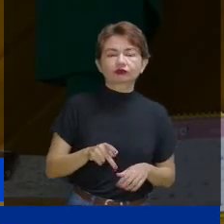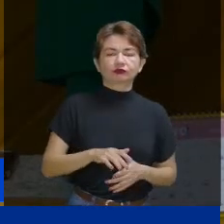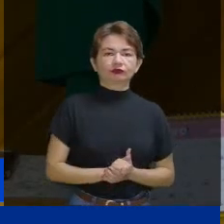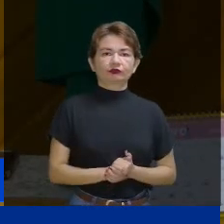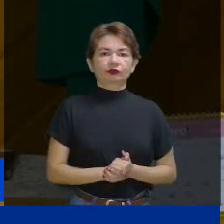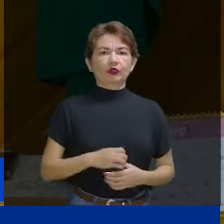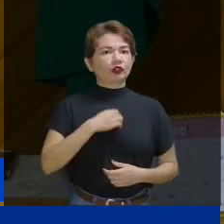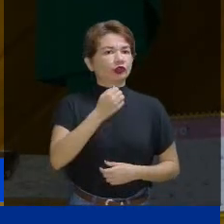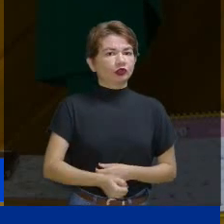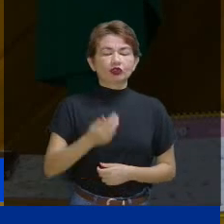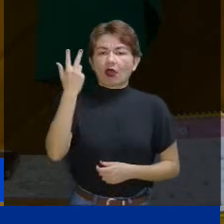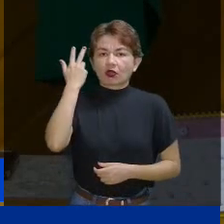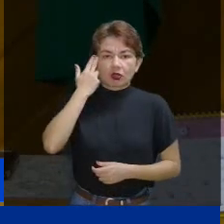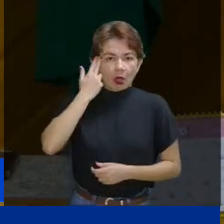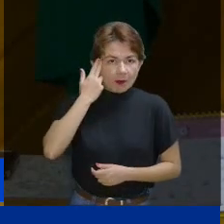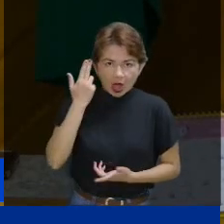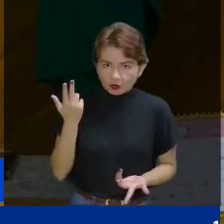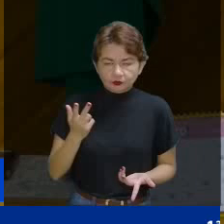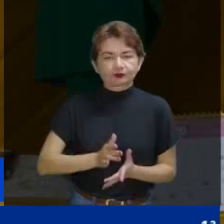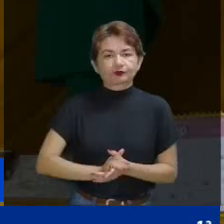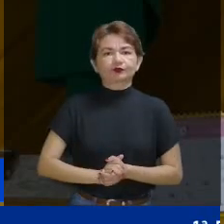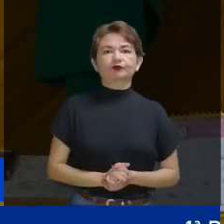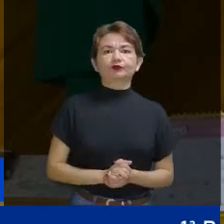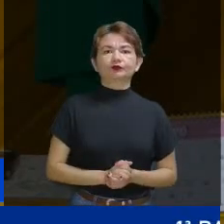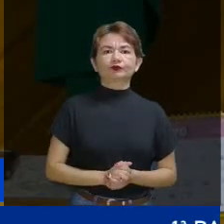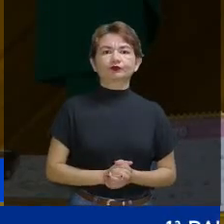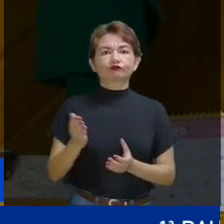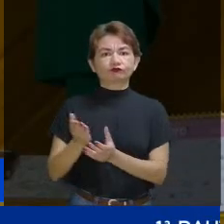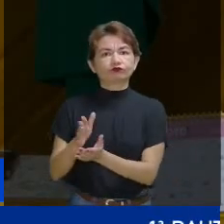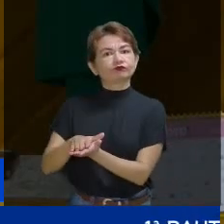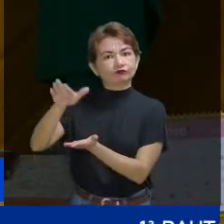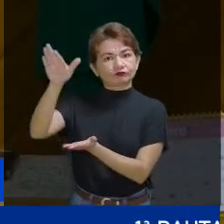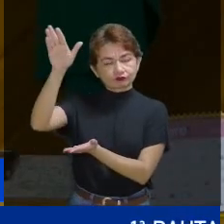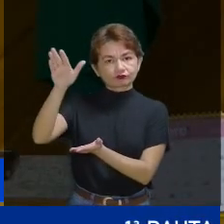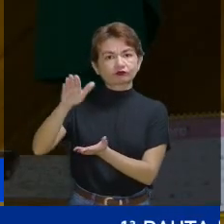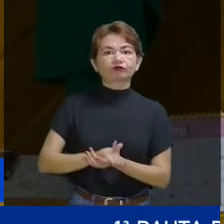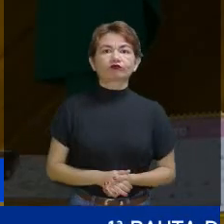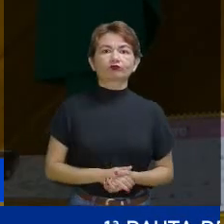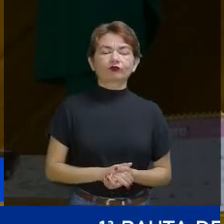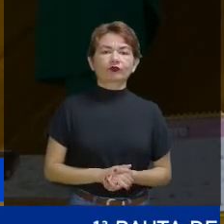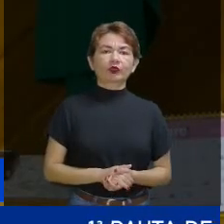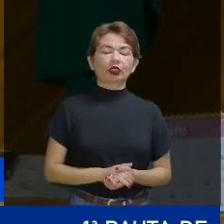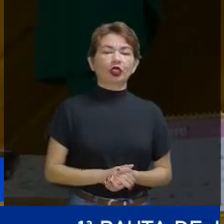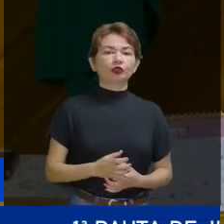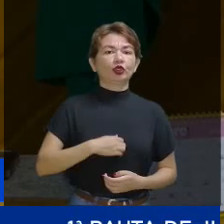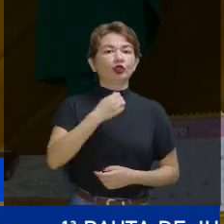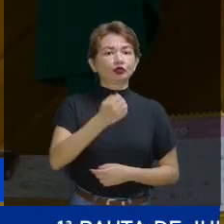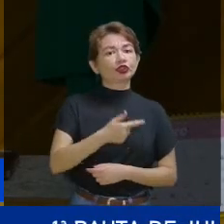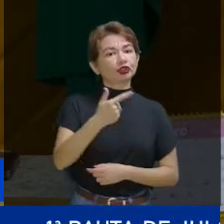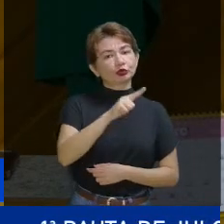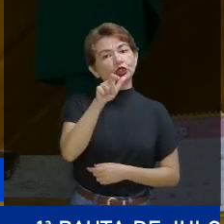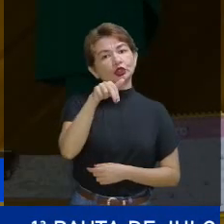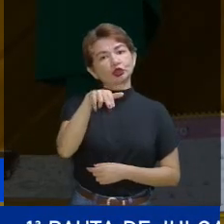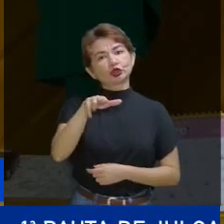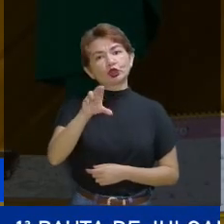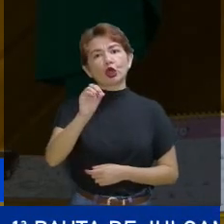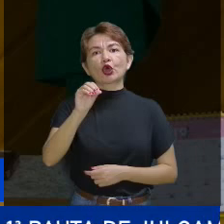juízos tradicionais, que são no caso dos autos, é o juízo da segunda zona eleitoral.